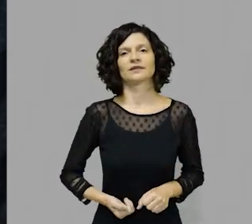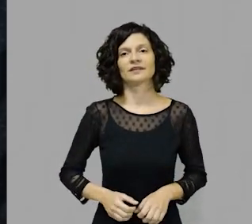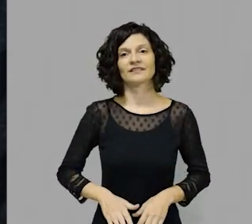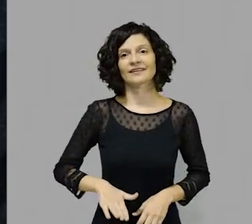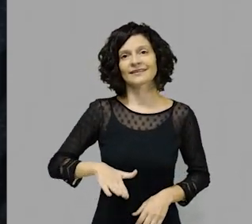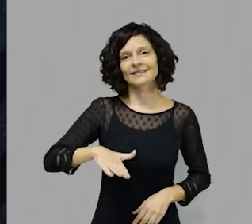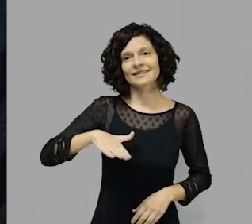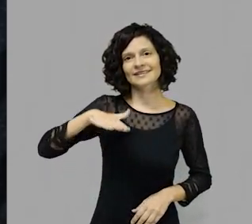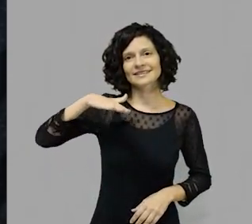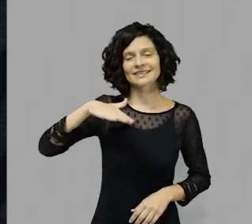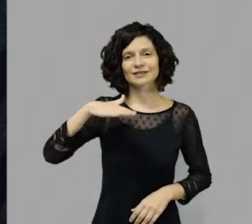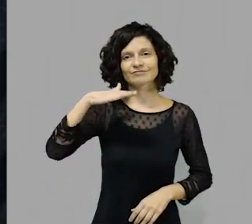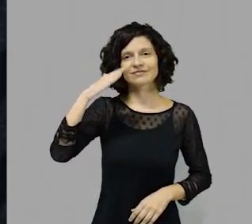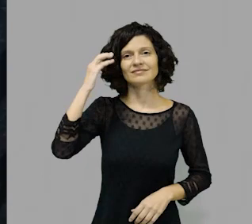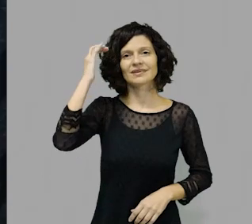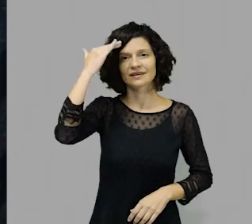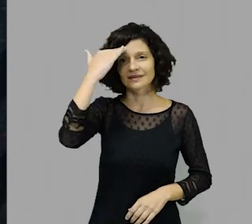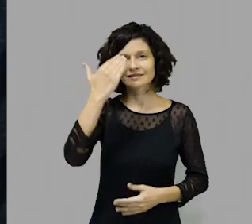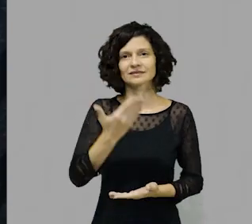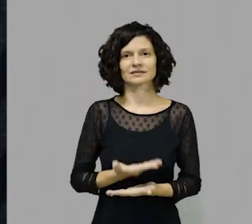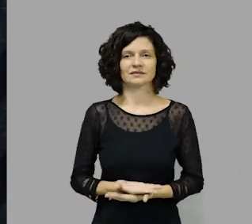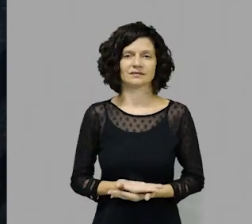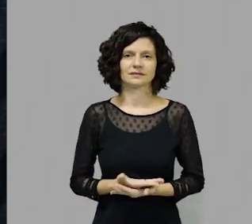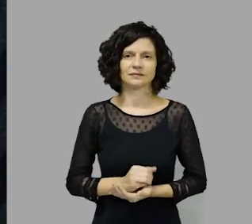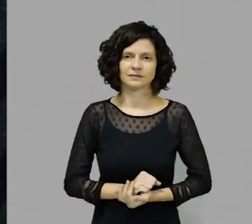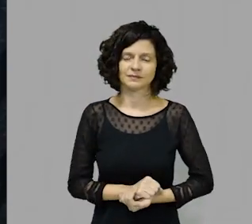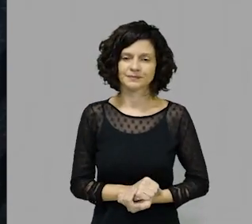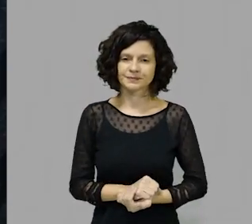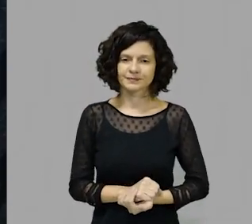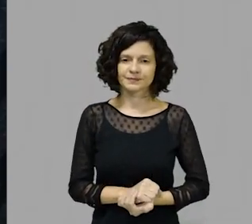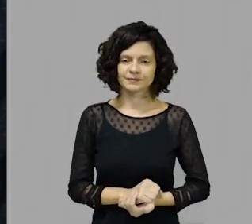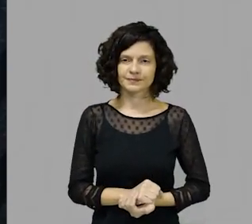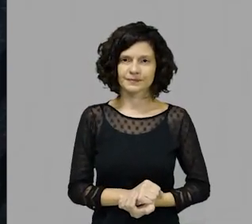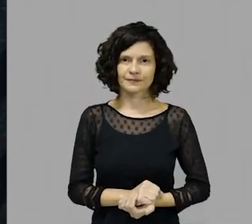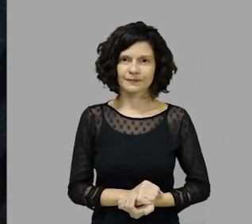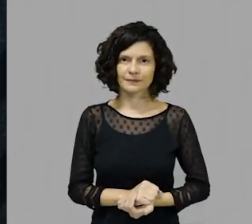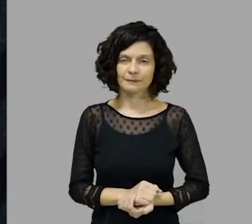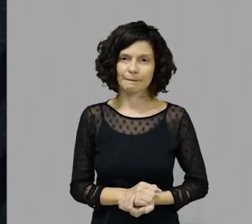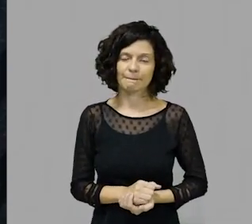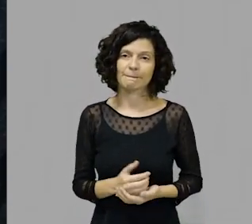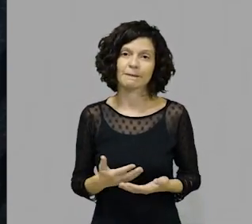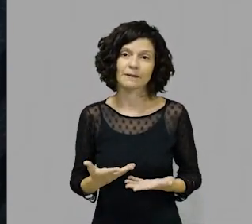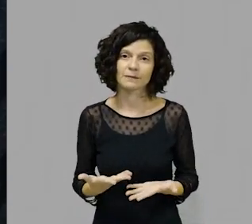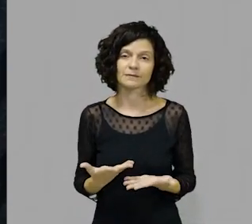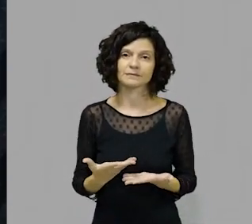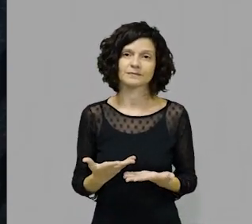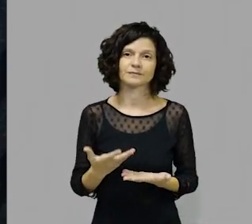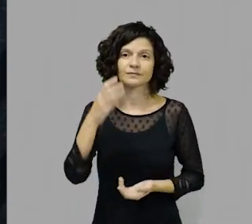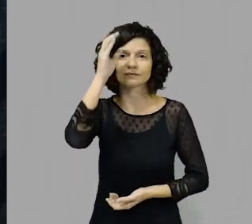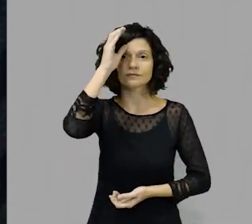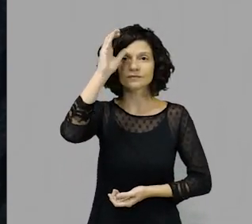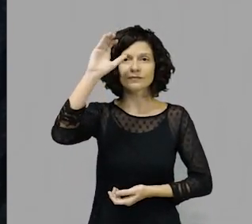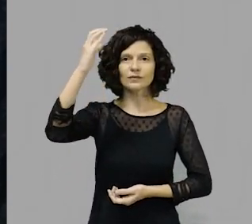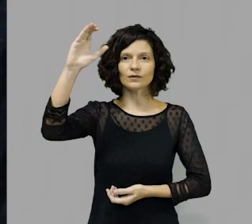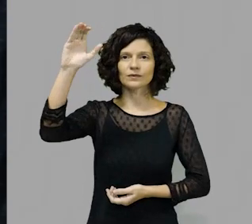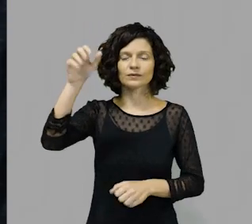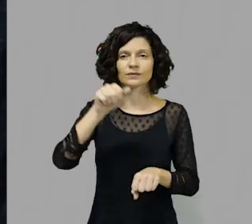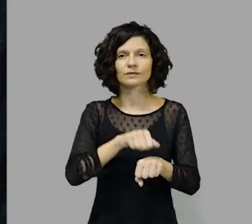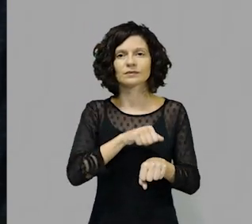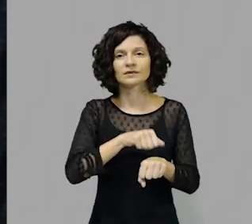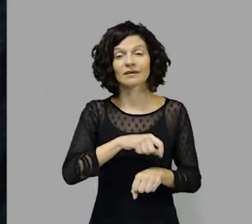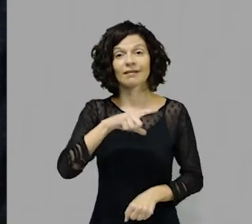reproduzindo esses valores de pobreza, entre aspas. E essa cultura da pobreza, ela tem como